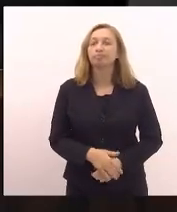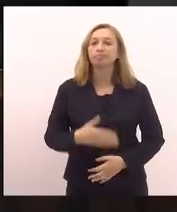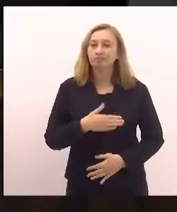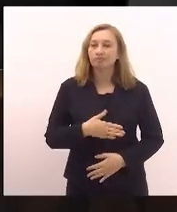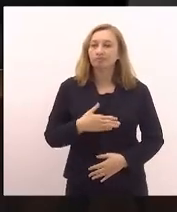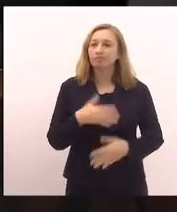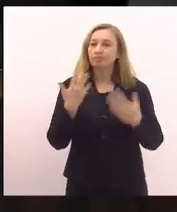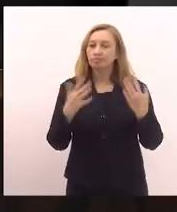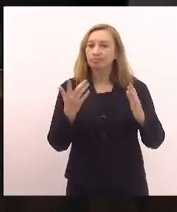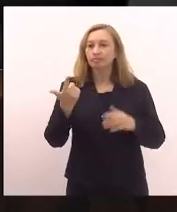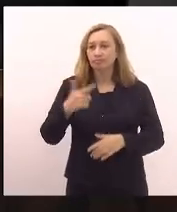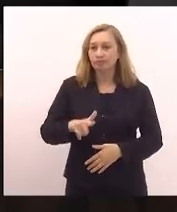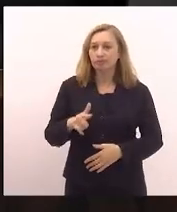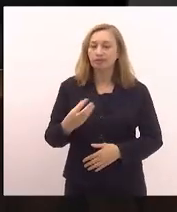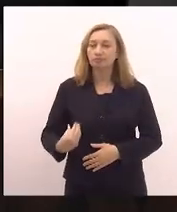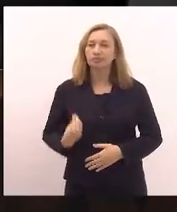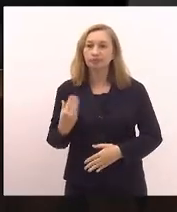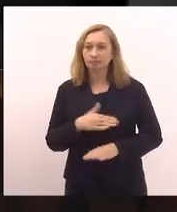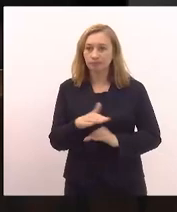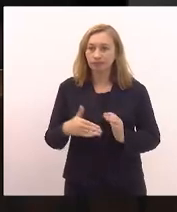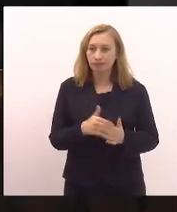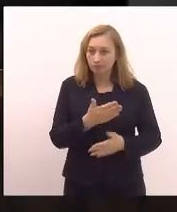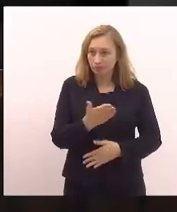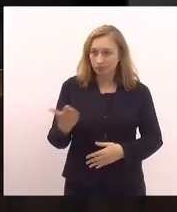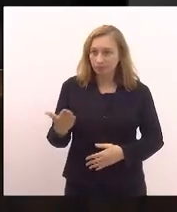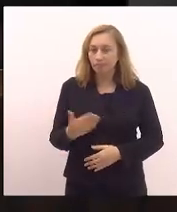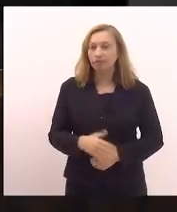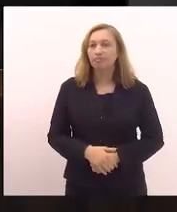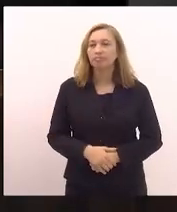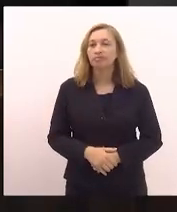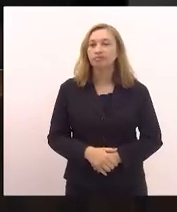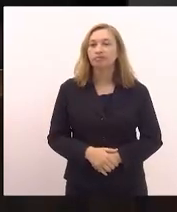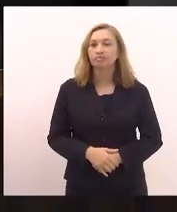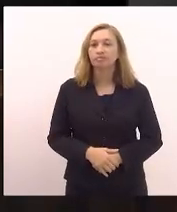Gostaria de saudar mais uma vez a presença de todos e todas.